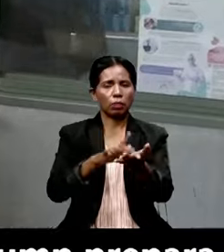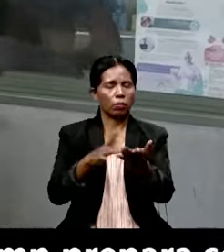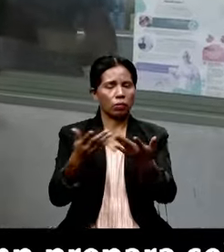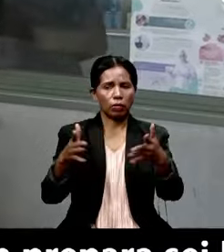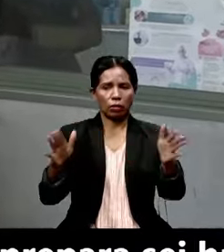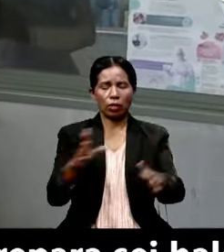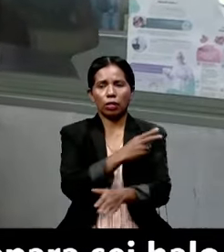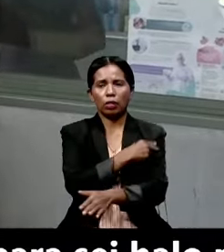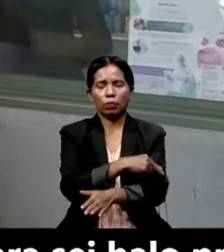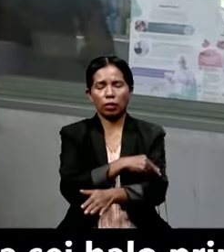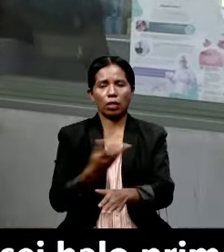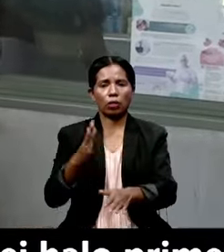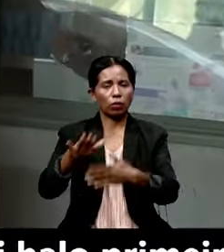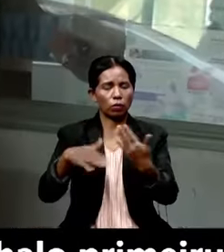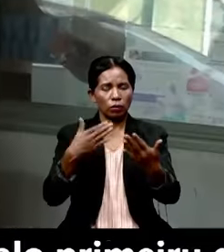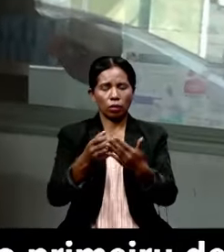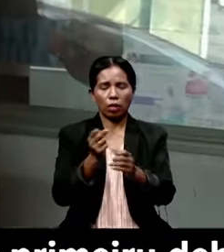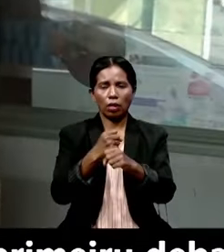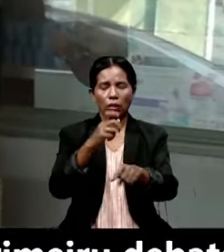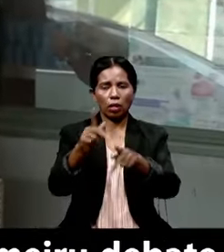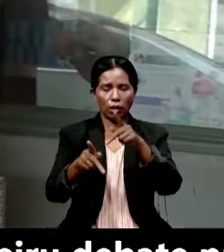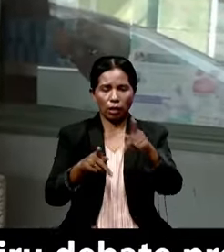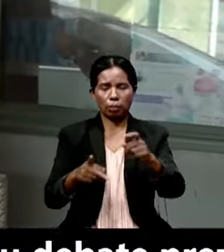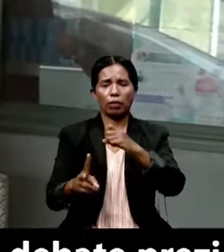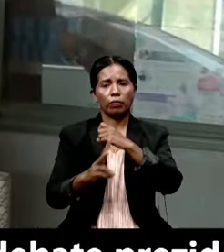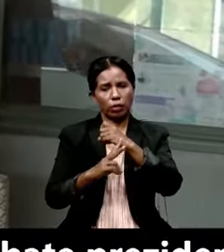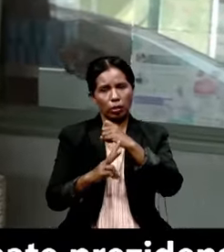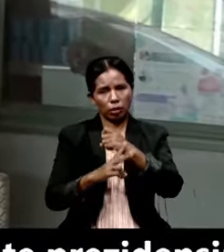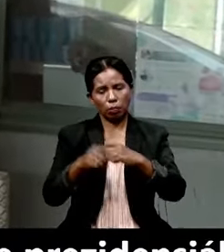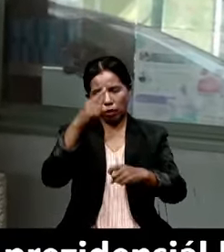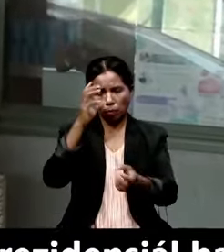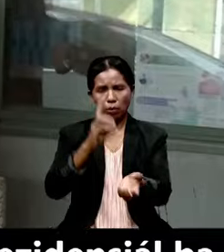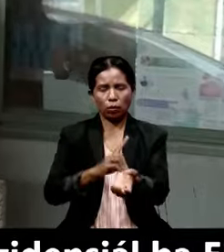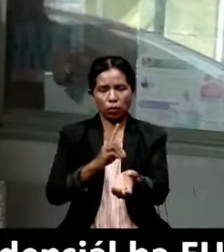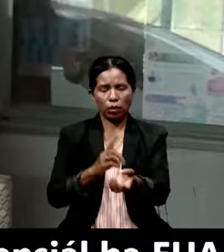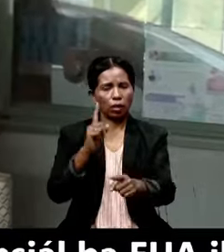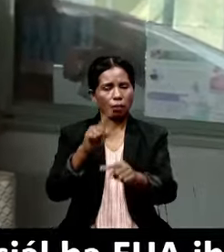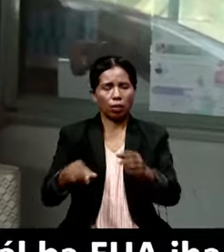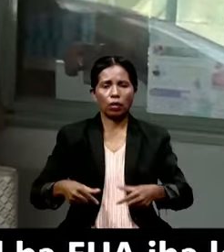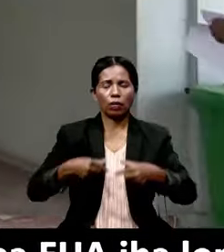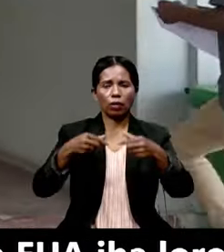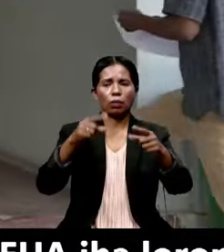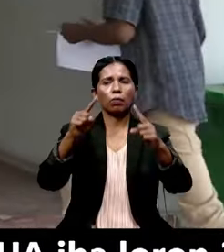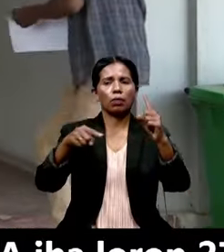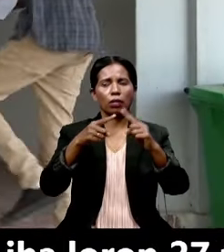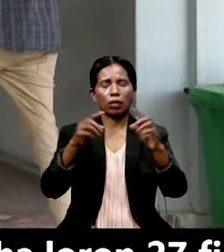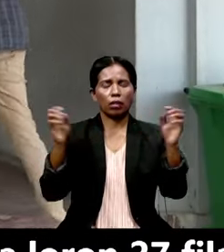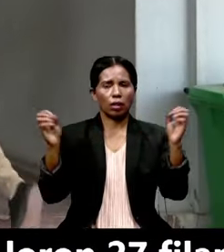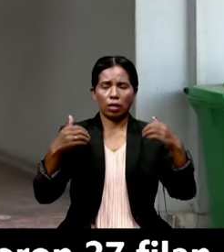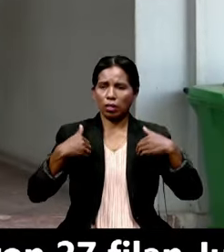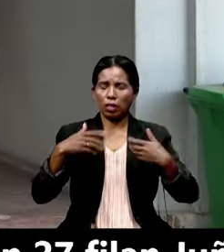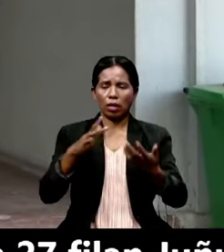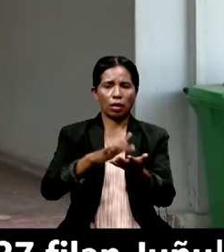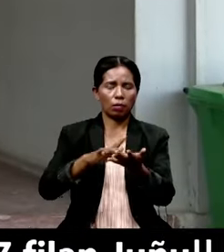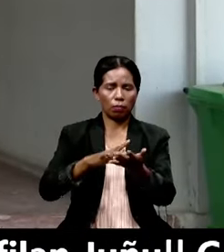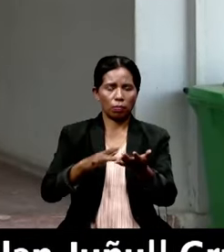a facilidade saúde sira, halo povo kik sai vítima, tamba médico sira la bele halo batida, bain hira la iha ai moruk no